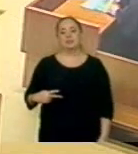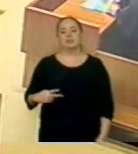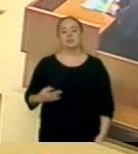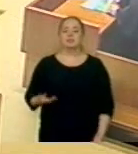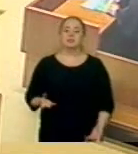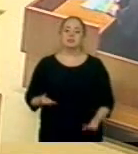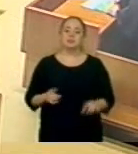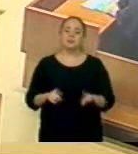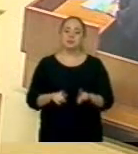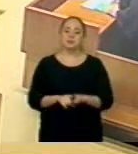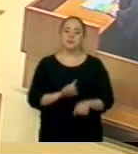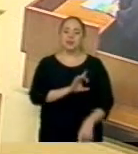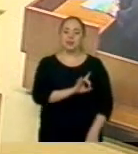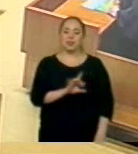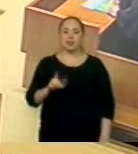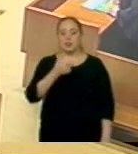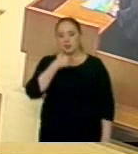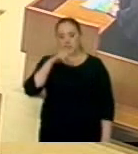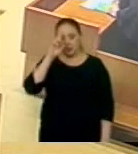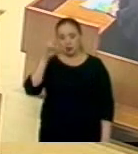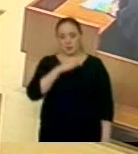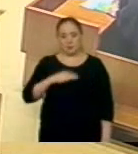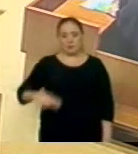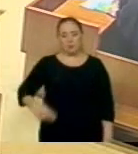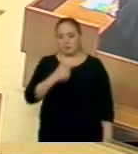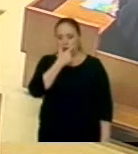excelentíssimos senhores ministros e senhora ministra,